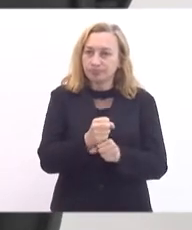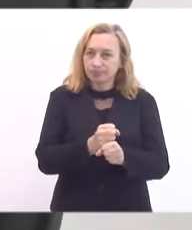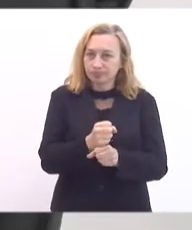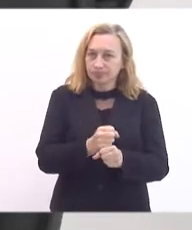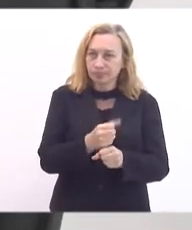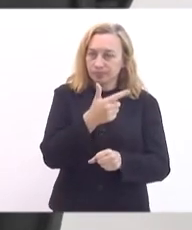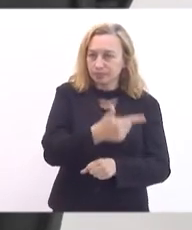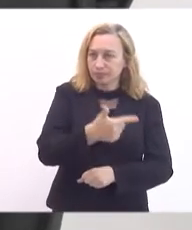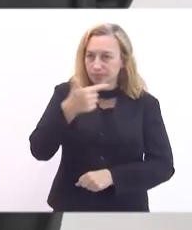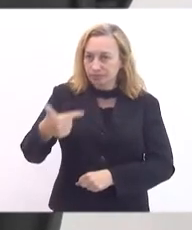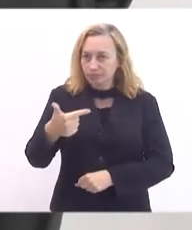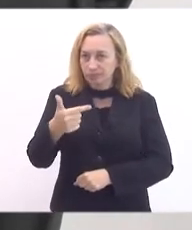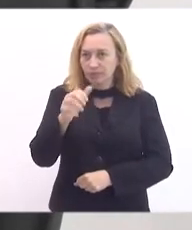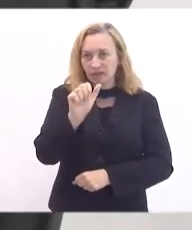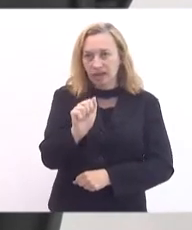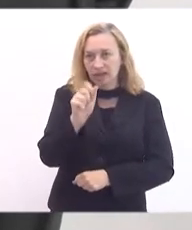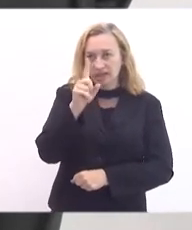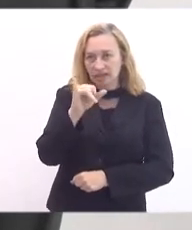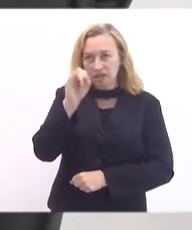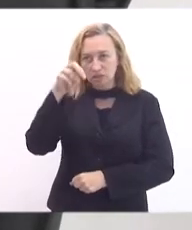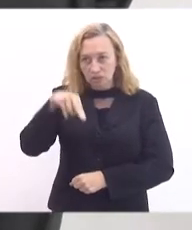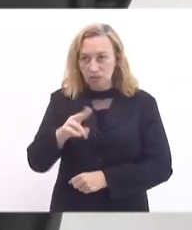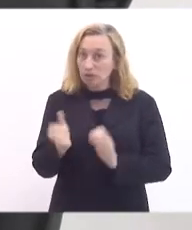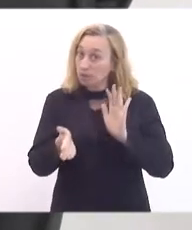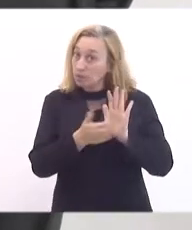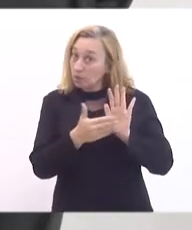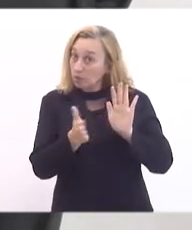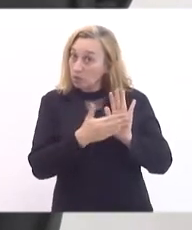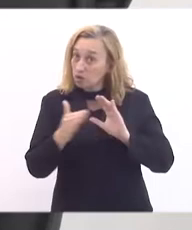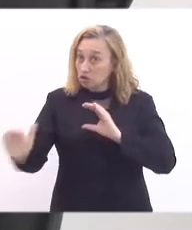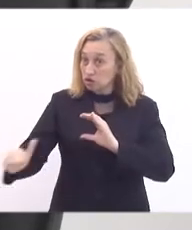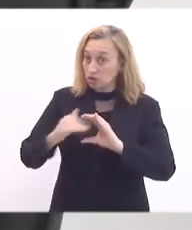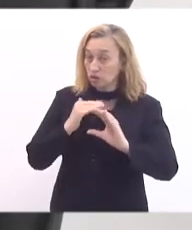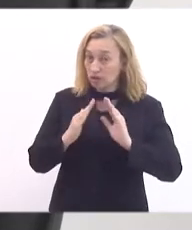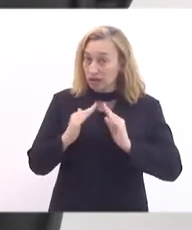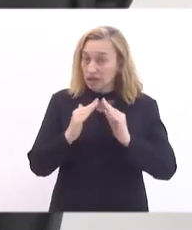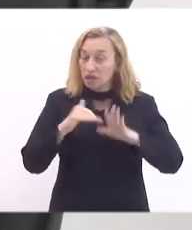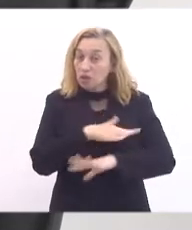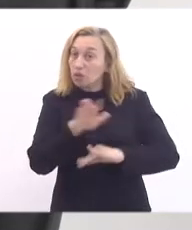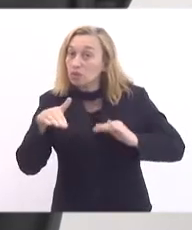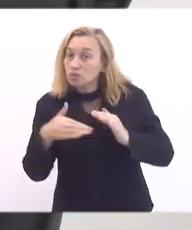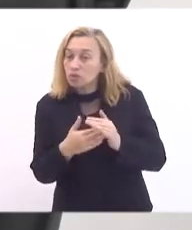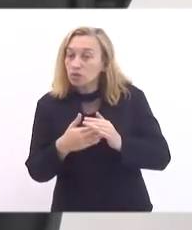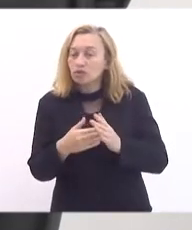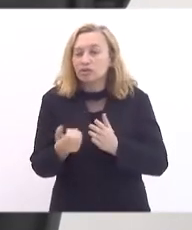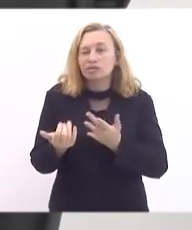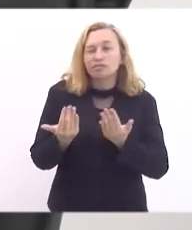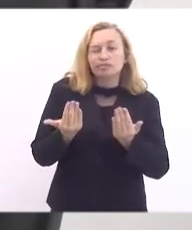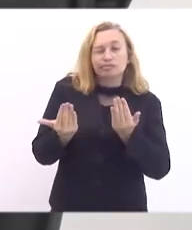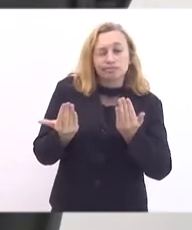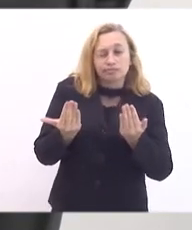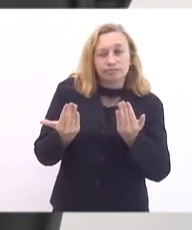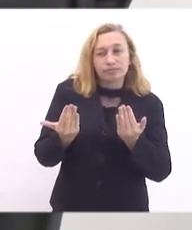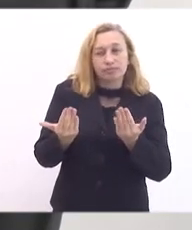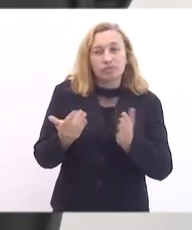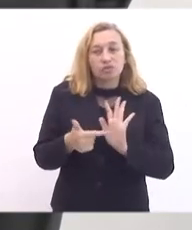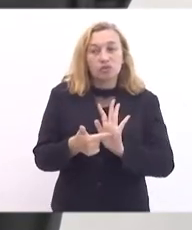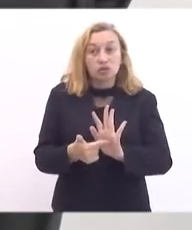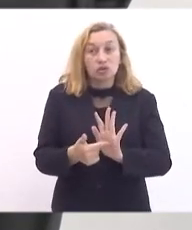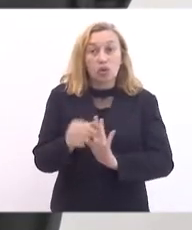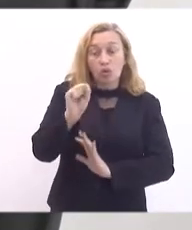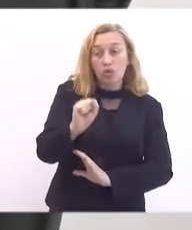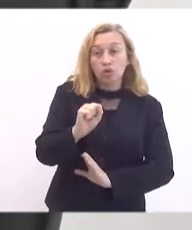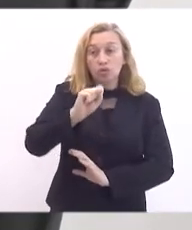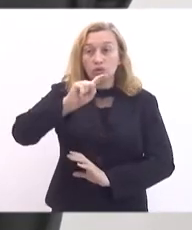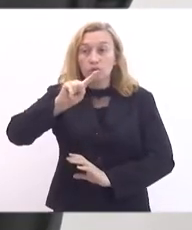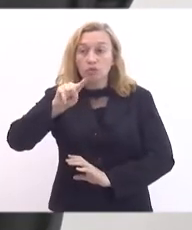Adilson seguro a proposta que veio a casa também com todas as desconfianças numéricas era